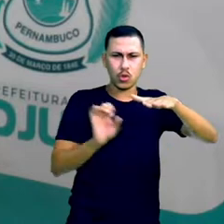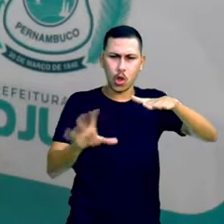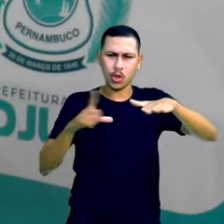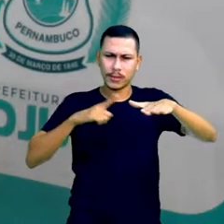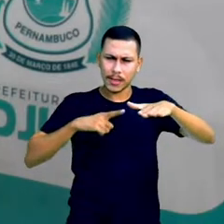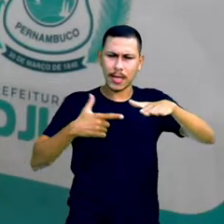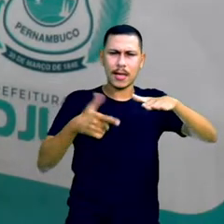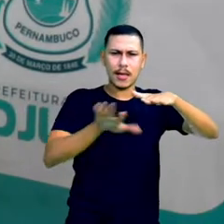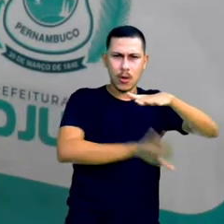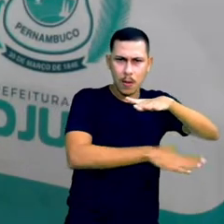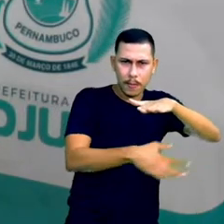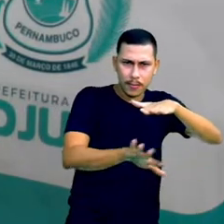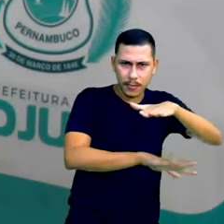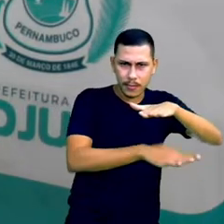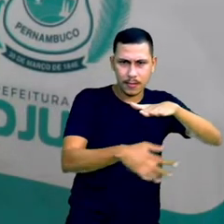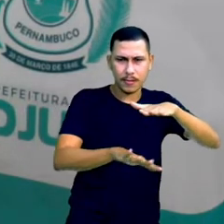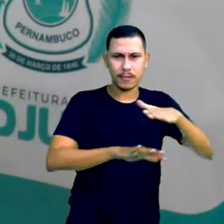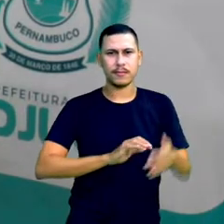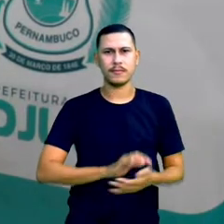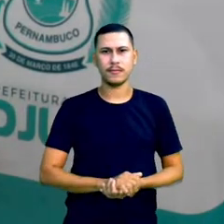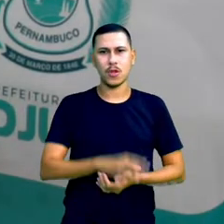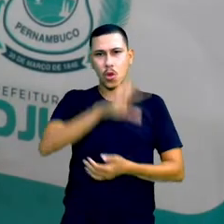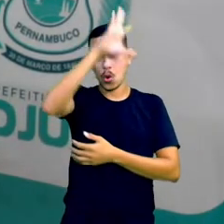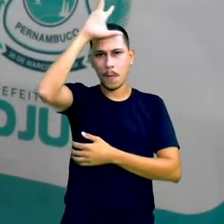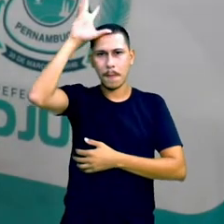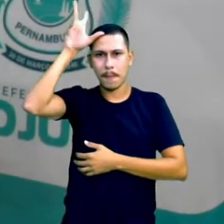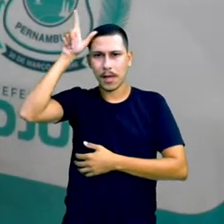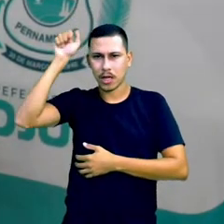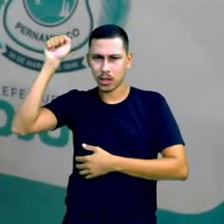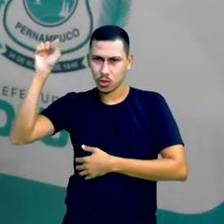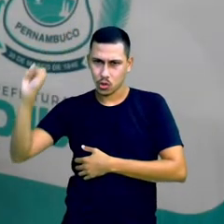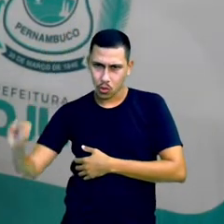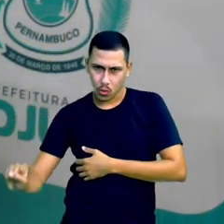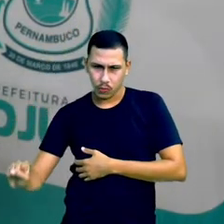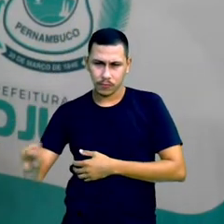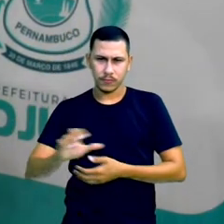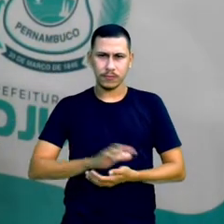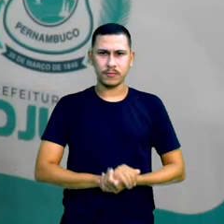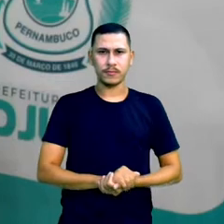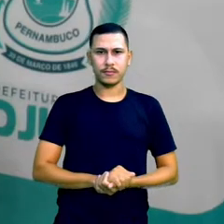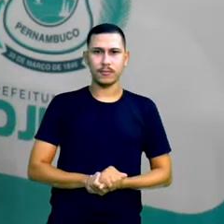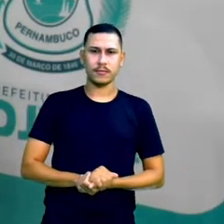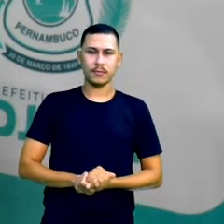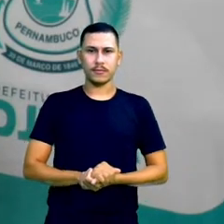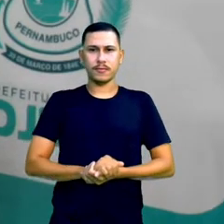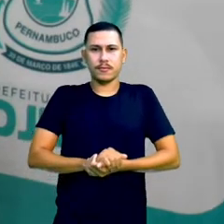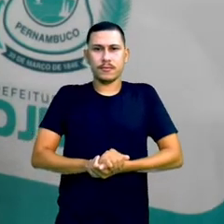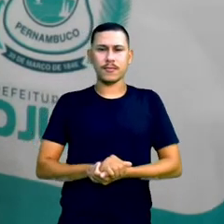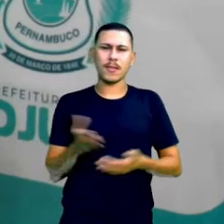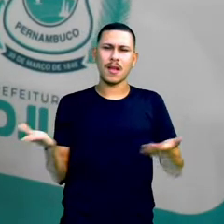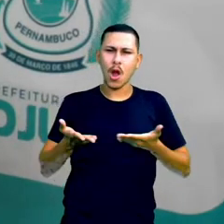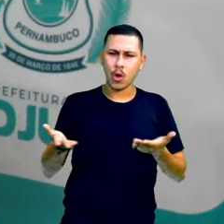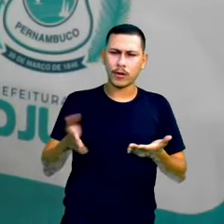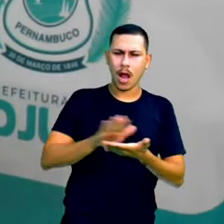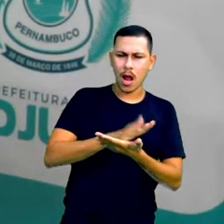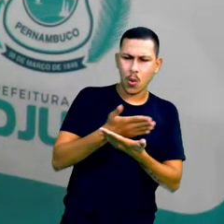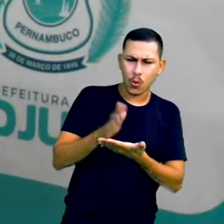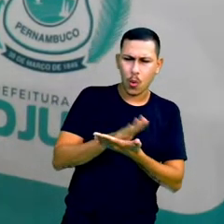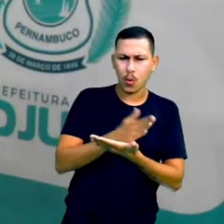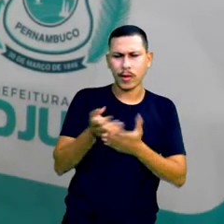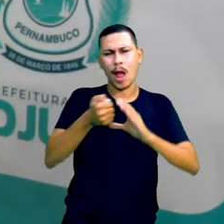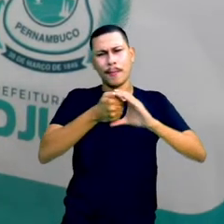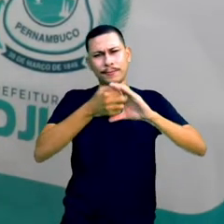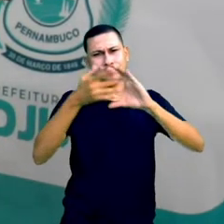região, pegando o estado de Mato Grosso do Sul, certo? Vamos falar agora de algumas